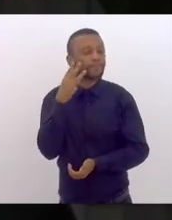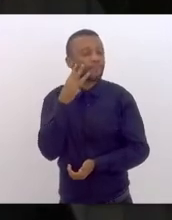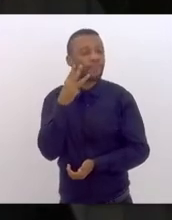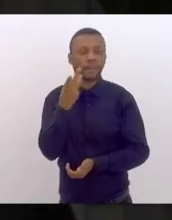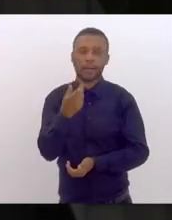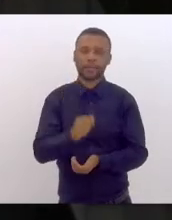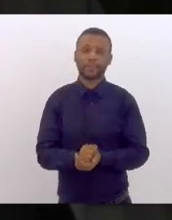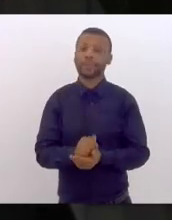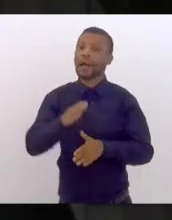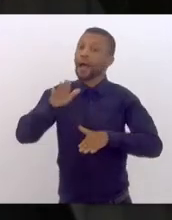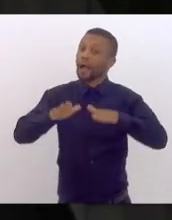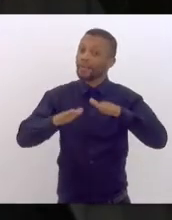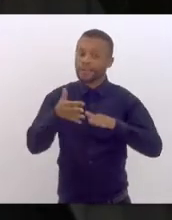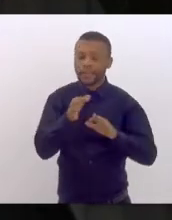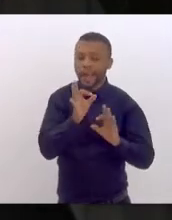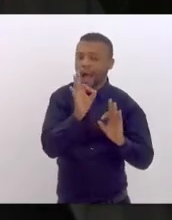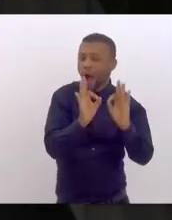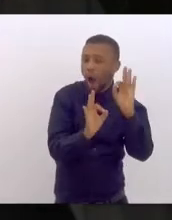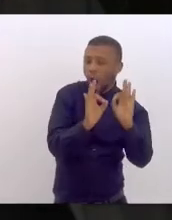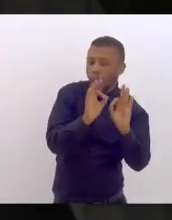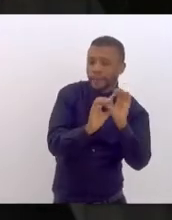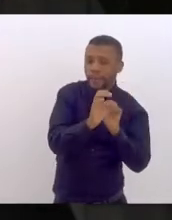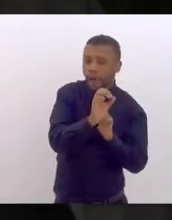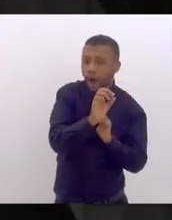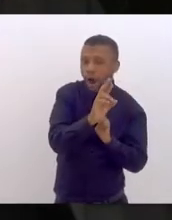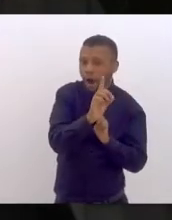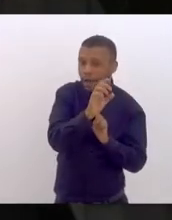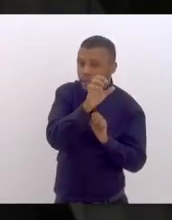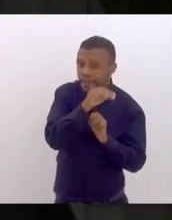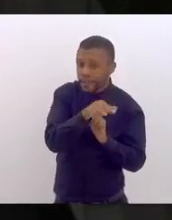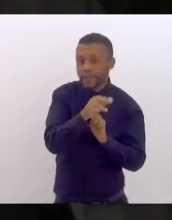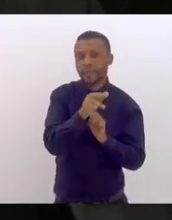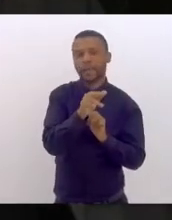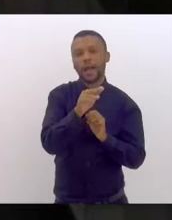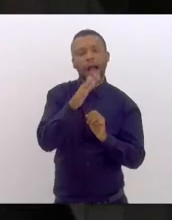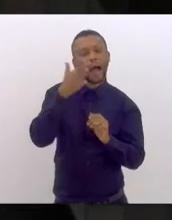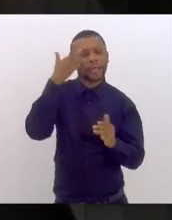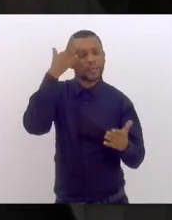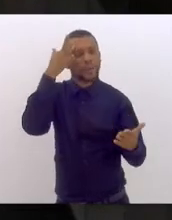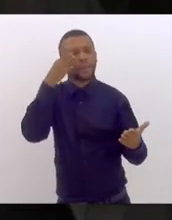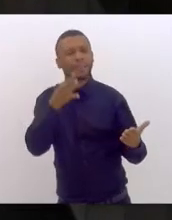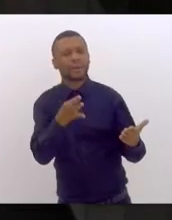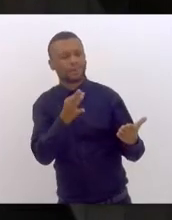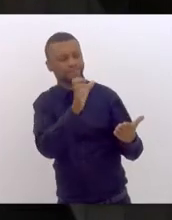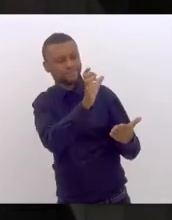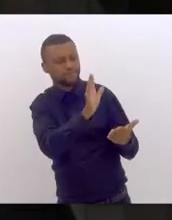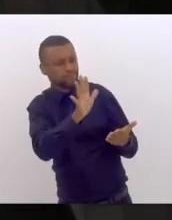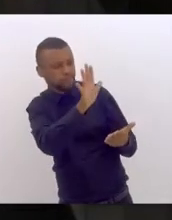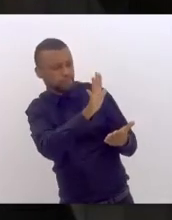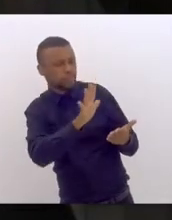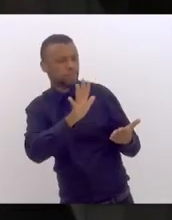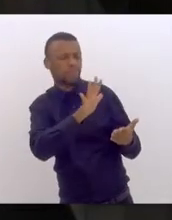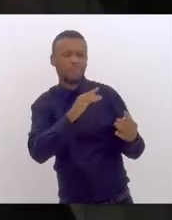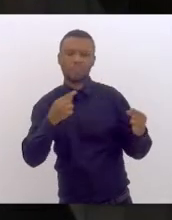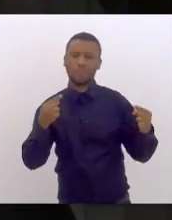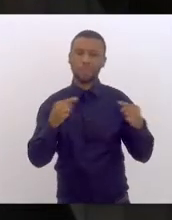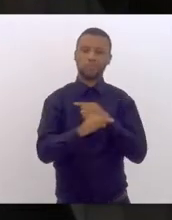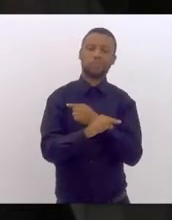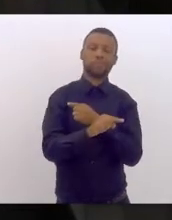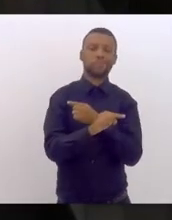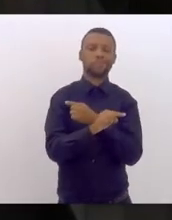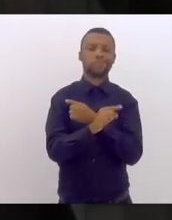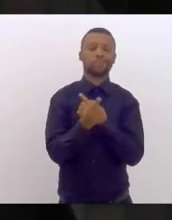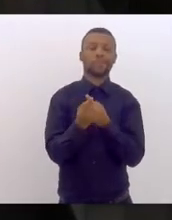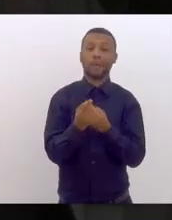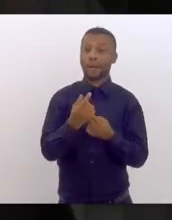Às vezes as leituras divergem que para mim esta ordem é